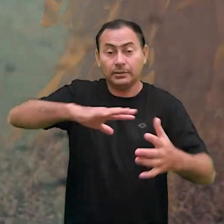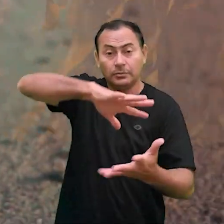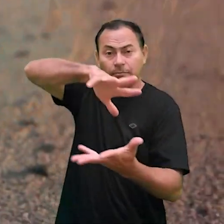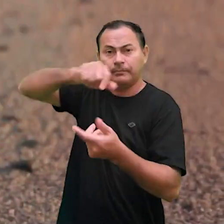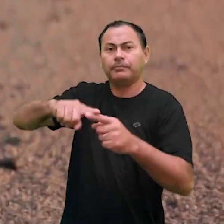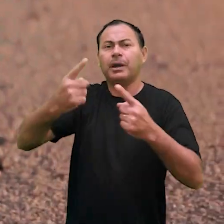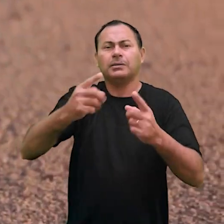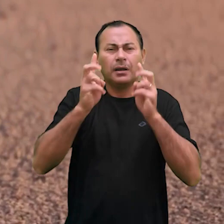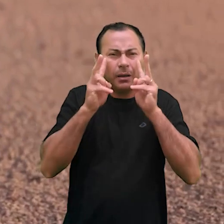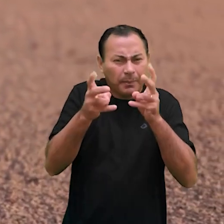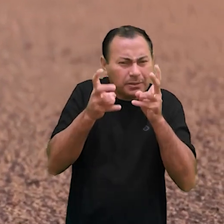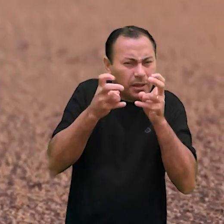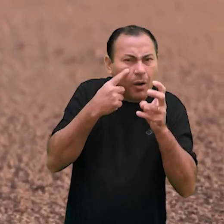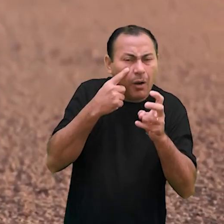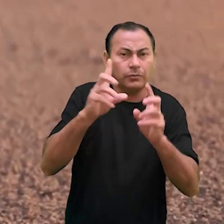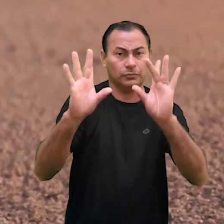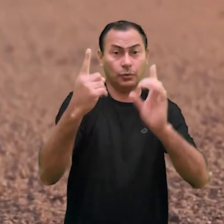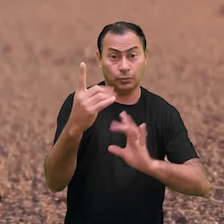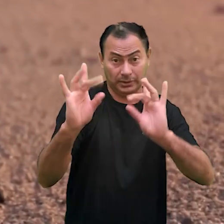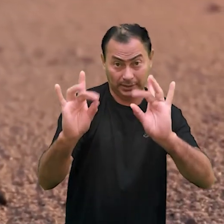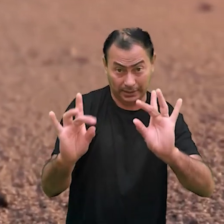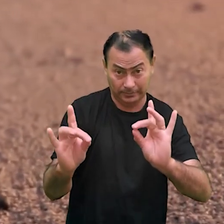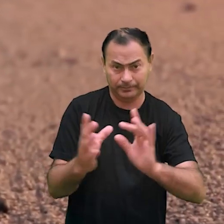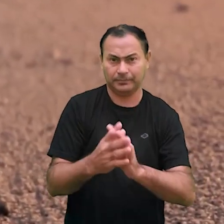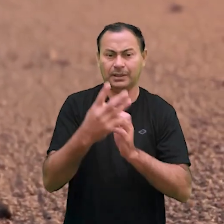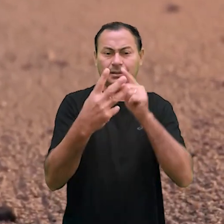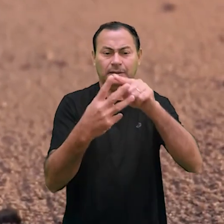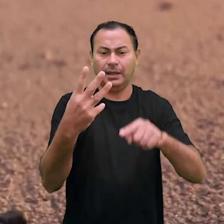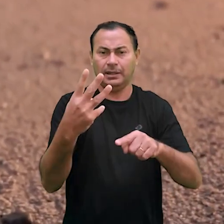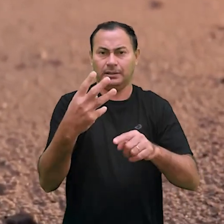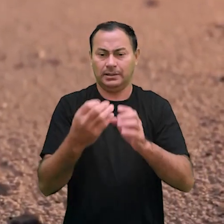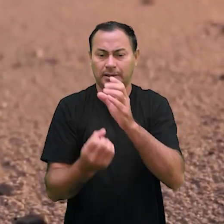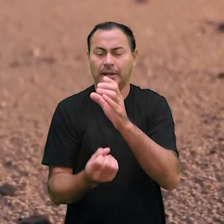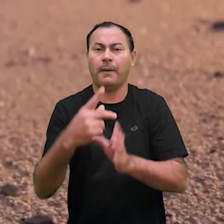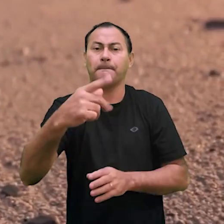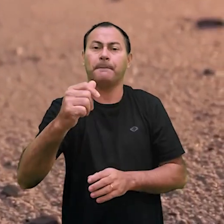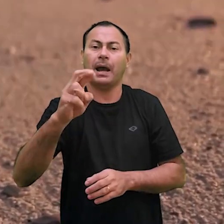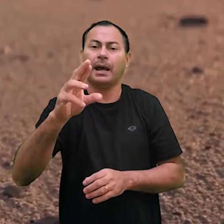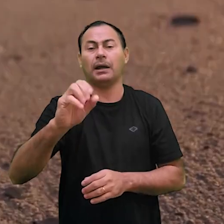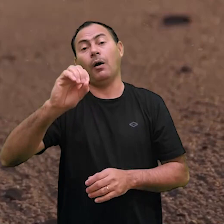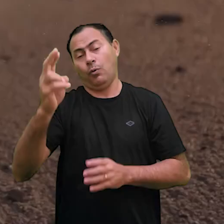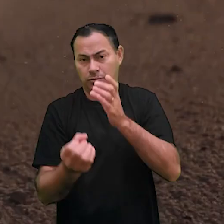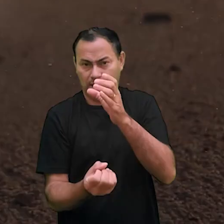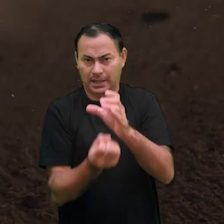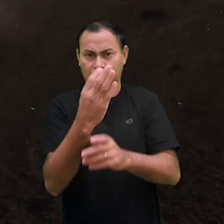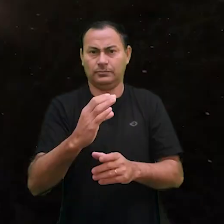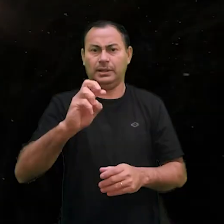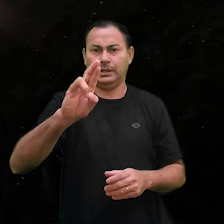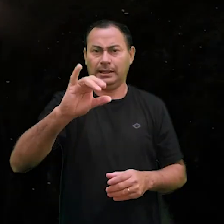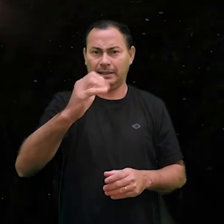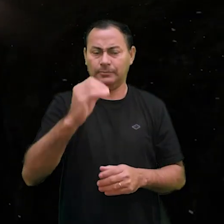que trouxe as pessoas à terra. Mas vamos observar um detalhe. Entre esses 3 atos de bara,